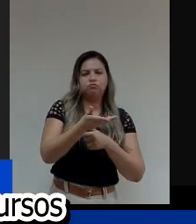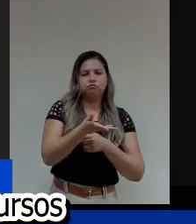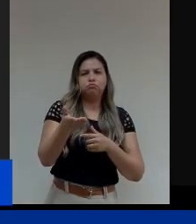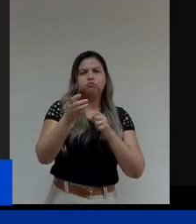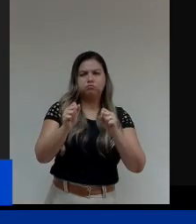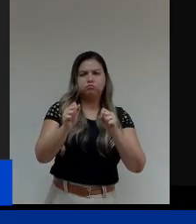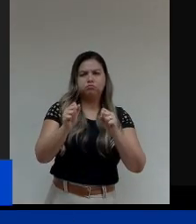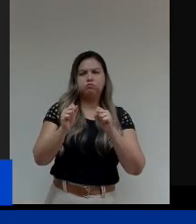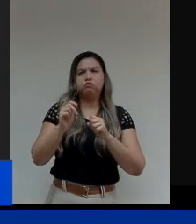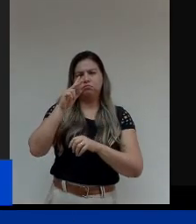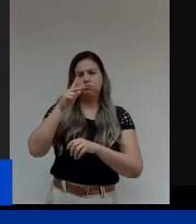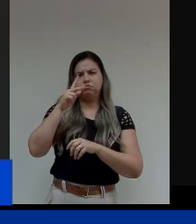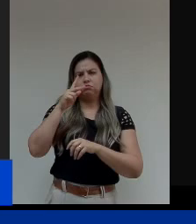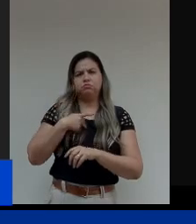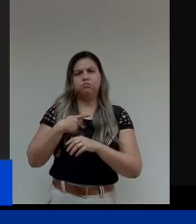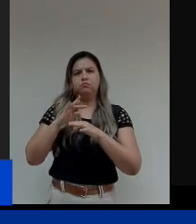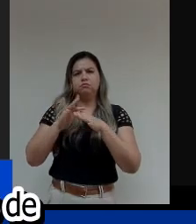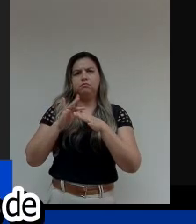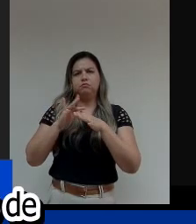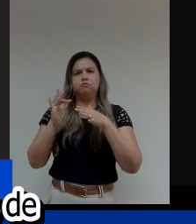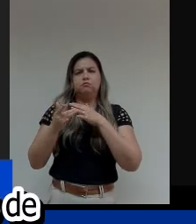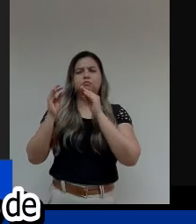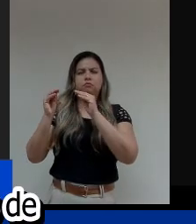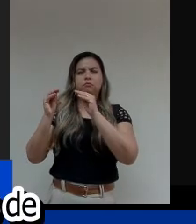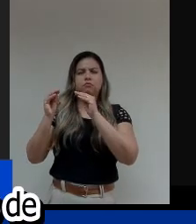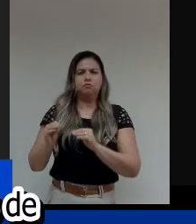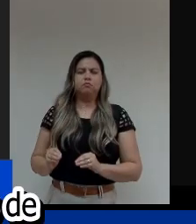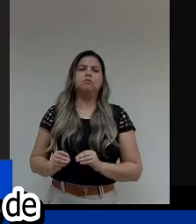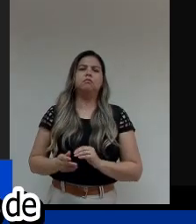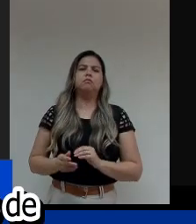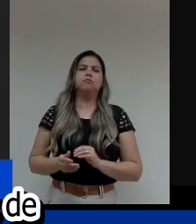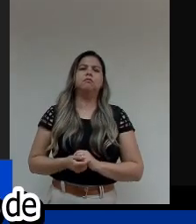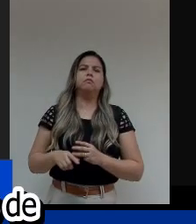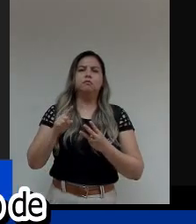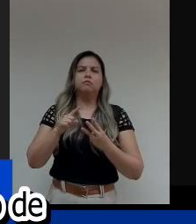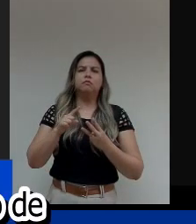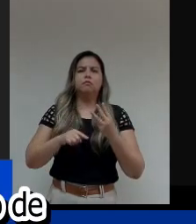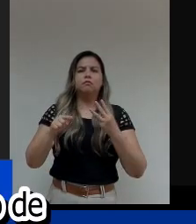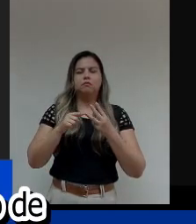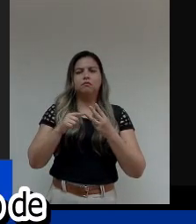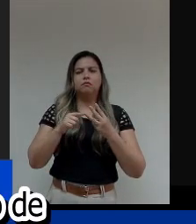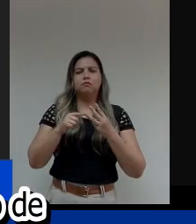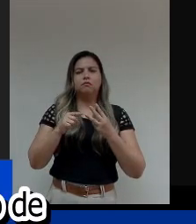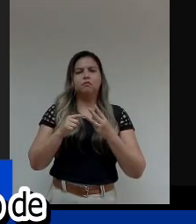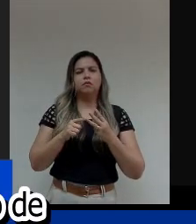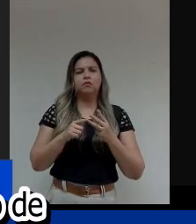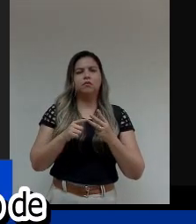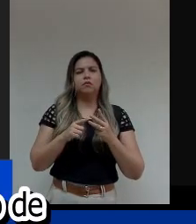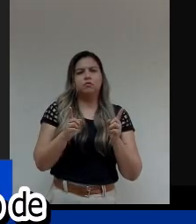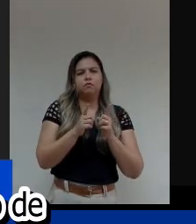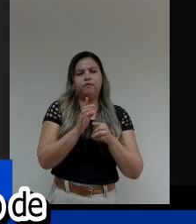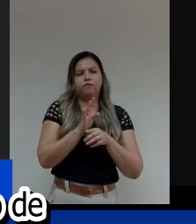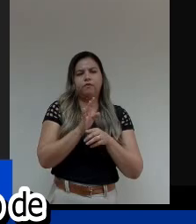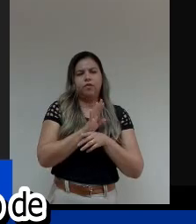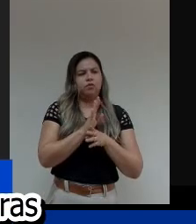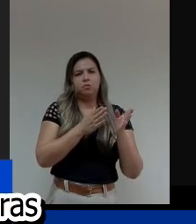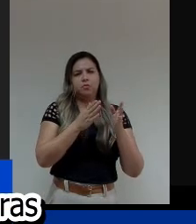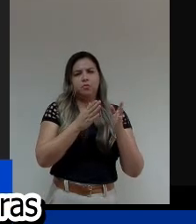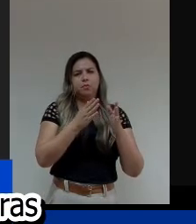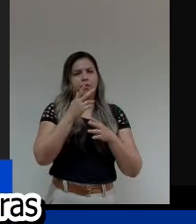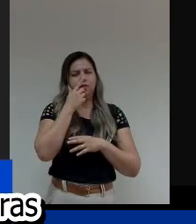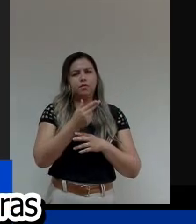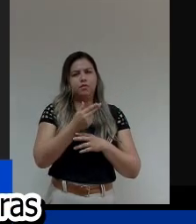indevida de recursos ou bens públicos. 3. A publicação se limita a divulgar realizações de gestão e não apresenta evidências de desvio